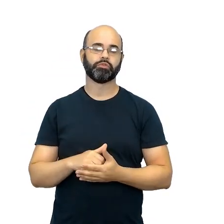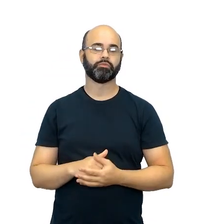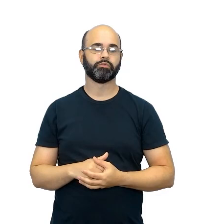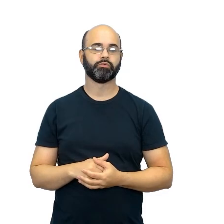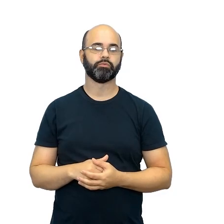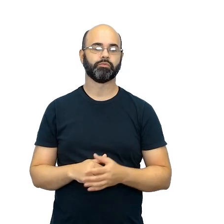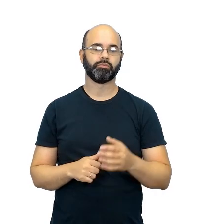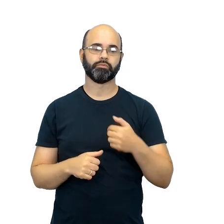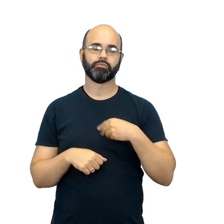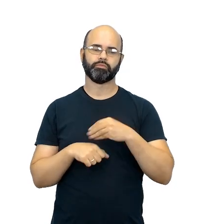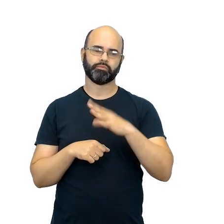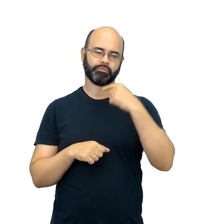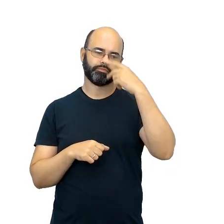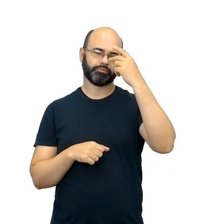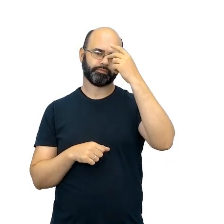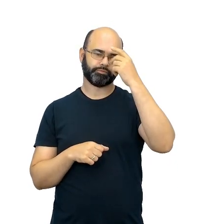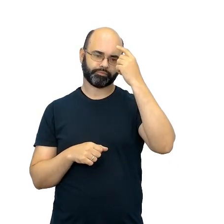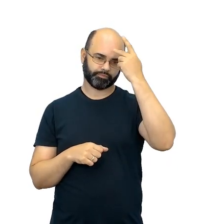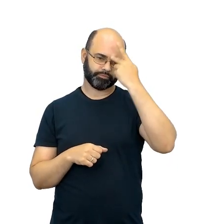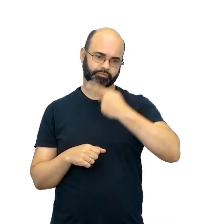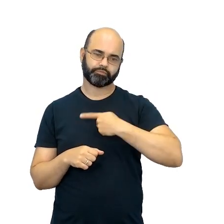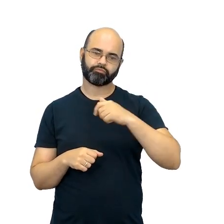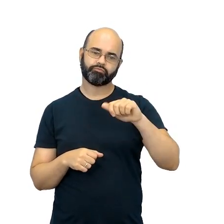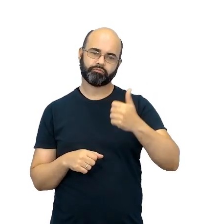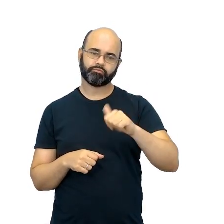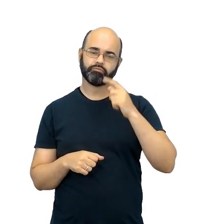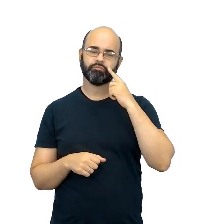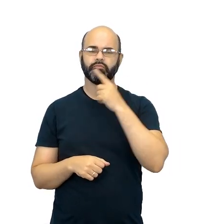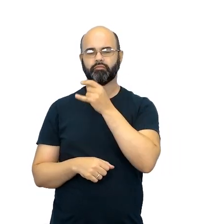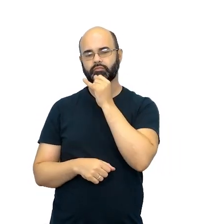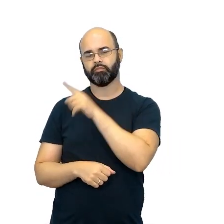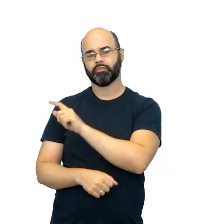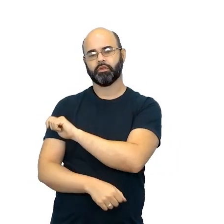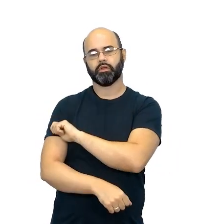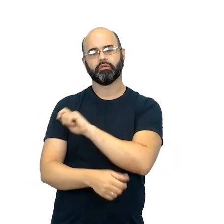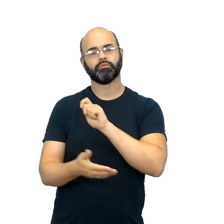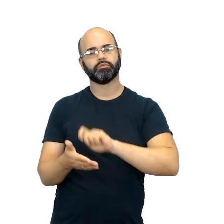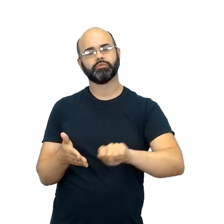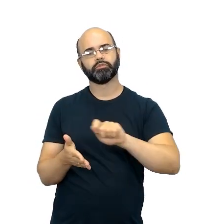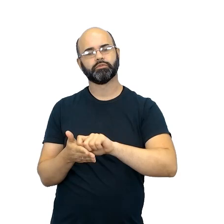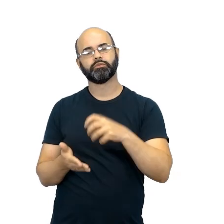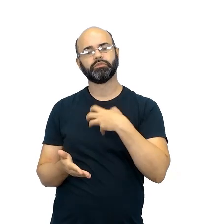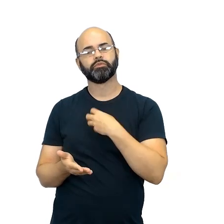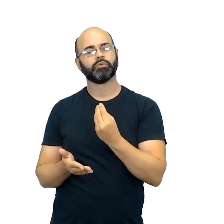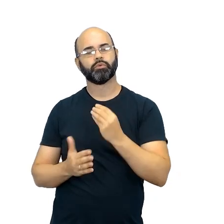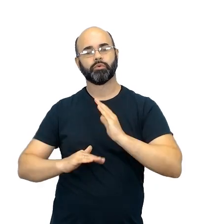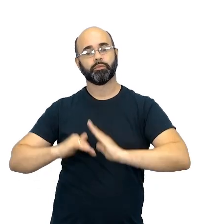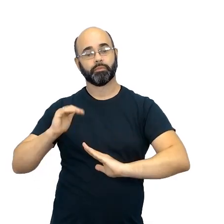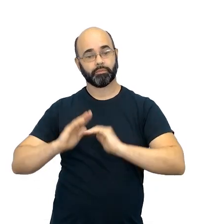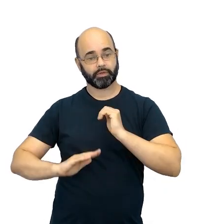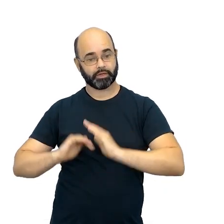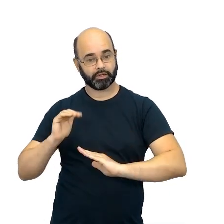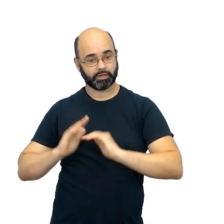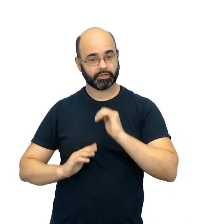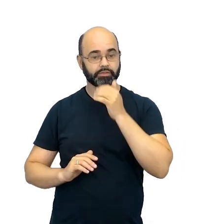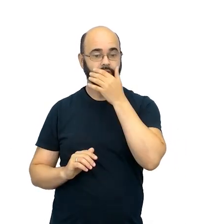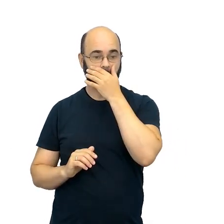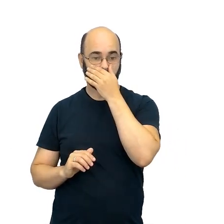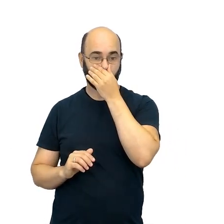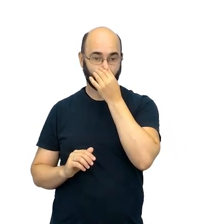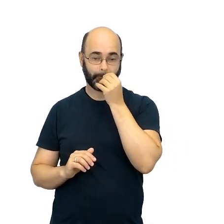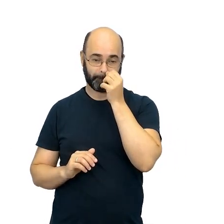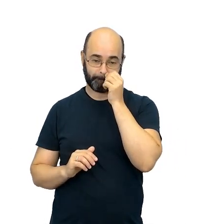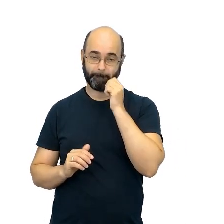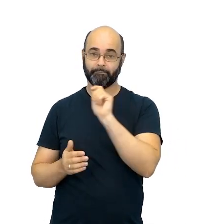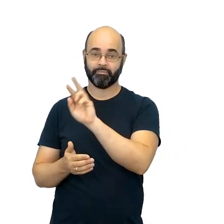uma autoavaliação. No mínimo, o aluno tem que escrever o que ele fez durante a prática e o relatório, né, a